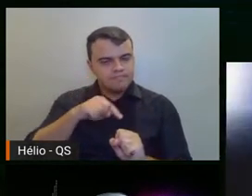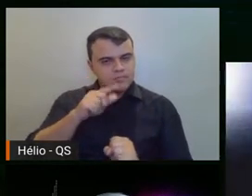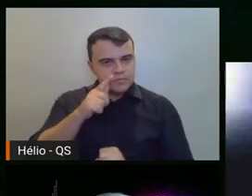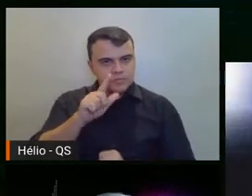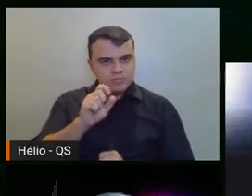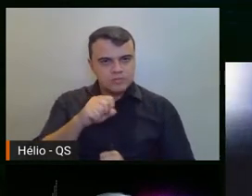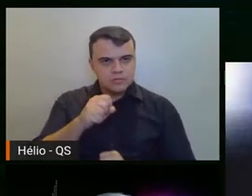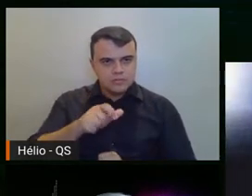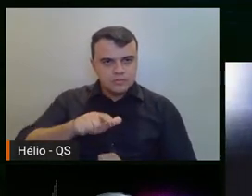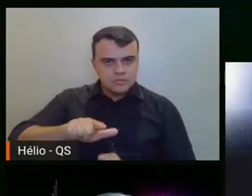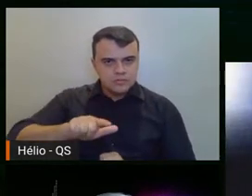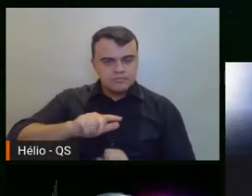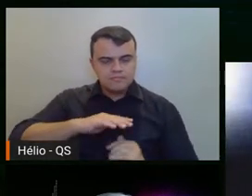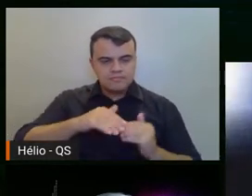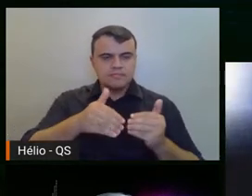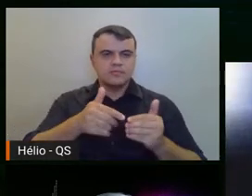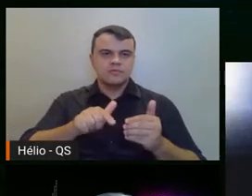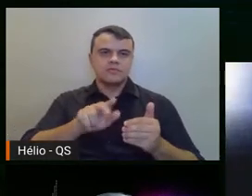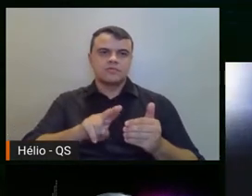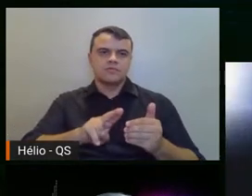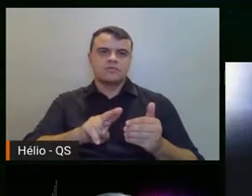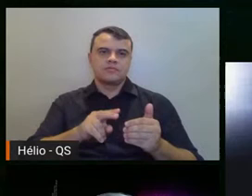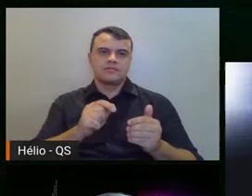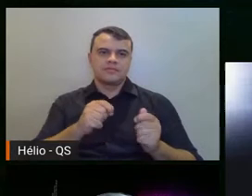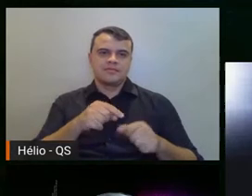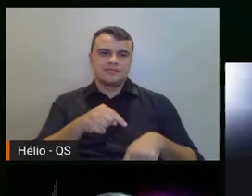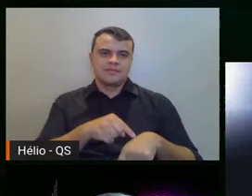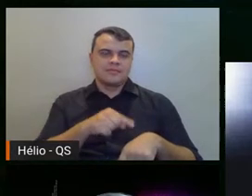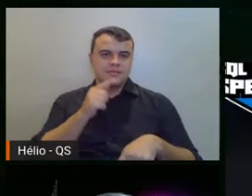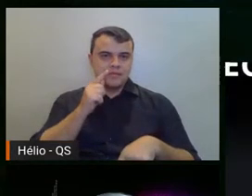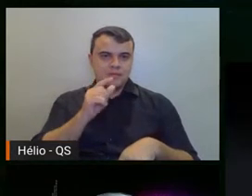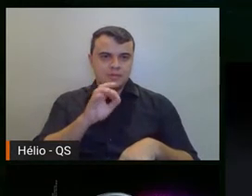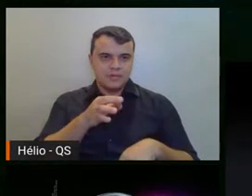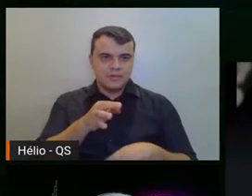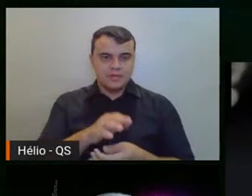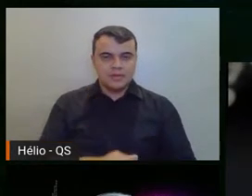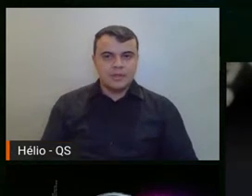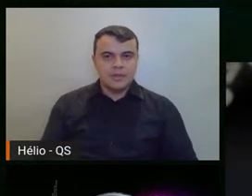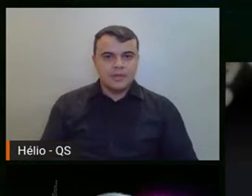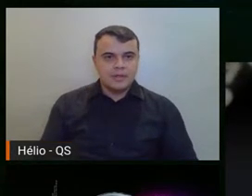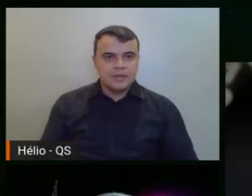voltar ali né usar a máquina do tempo aqui para conseguir